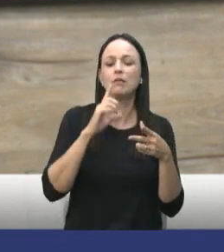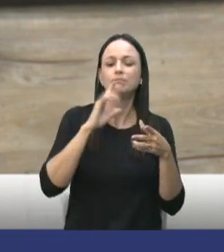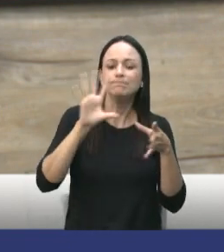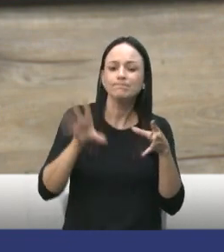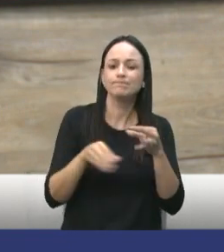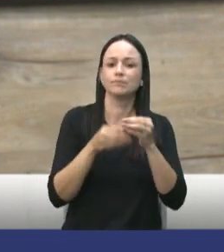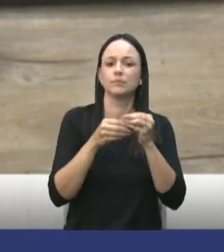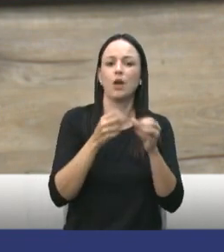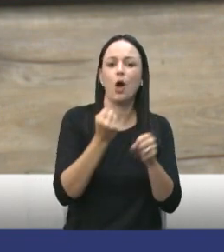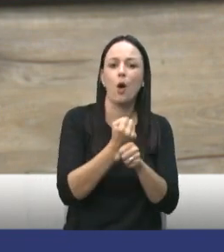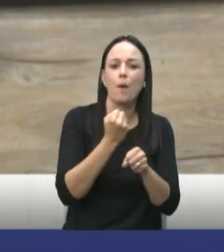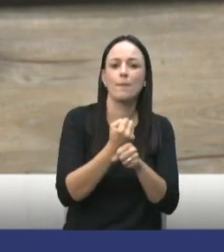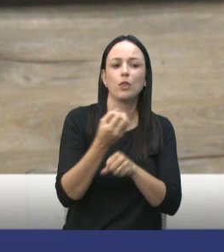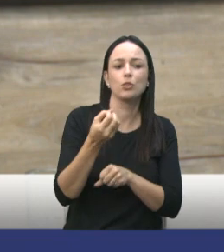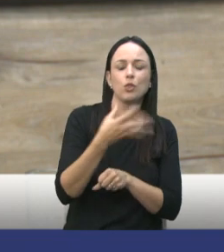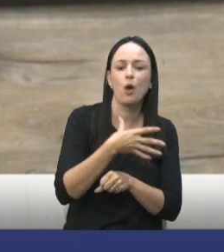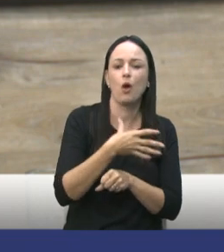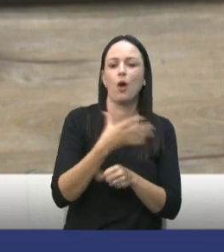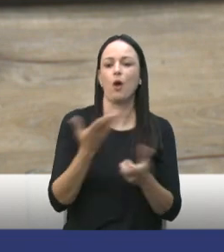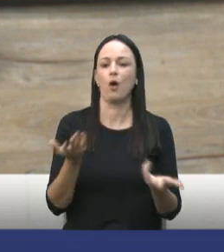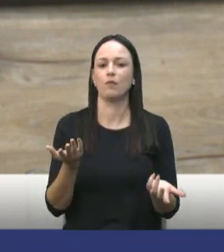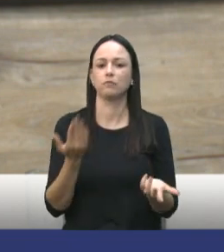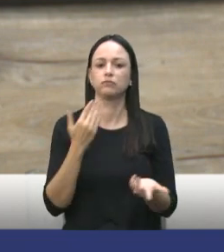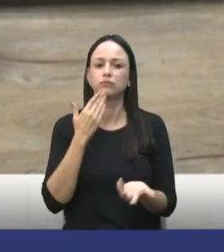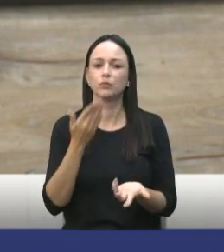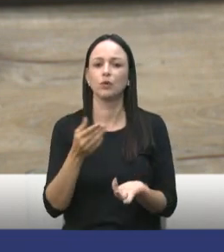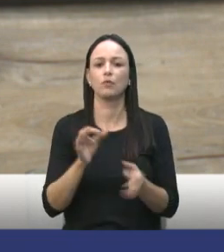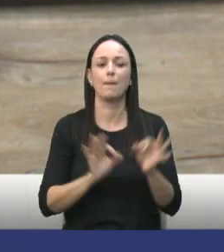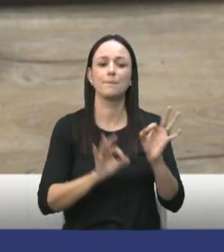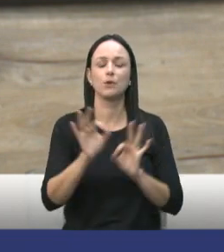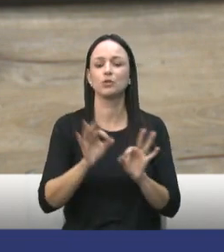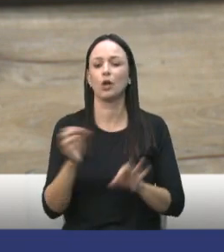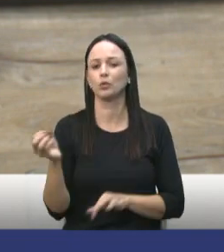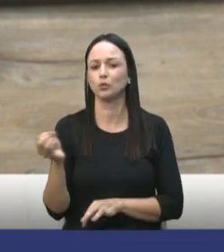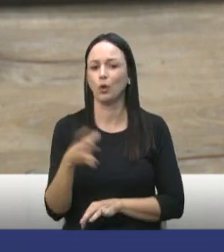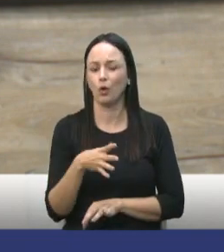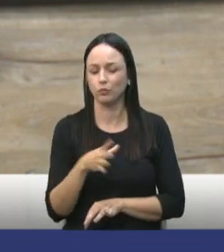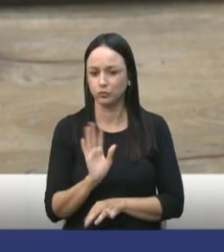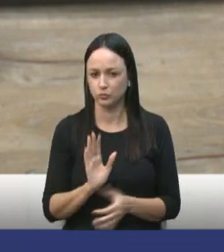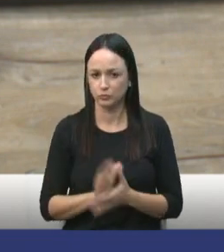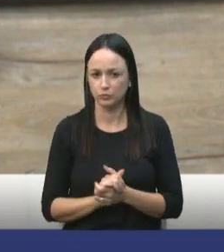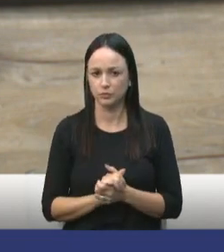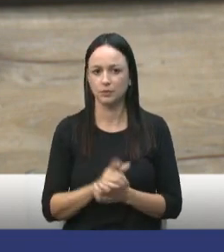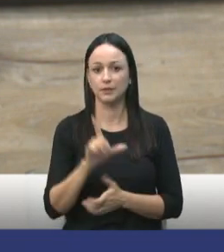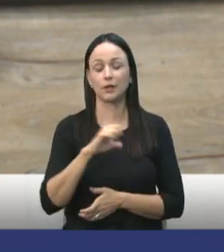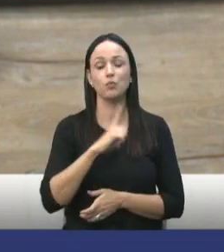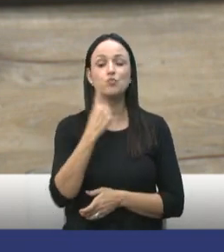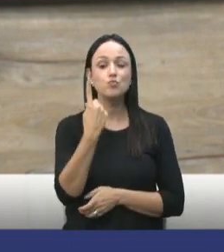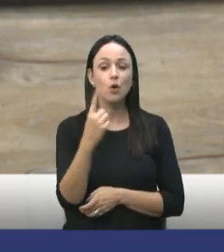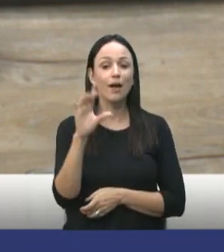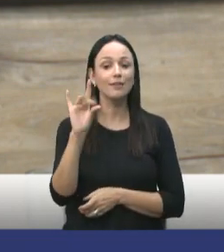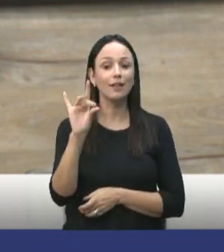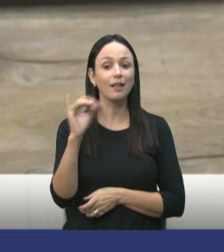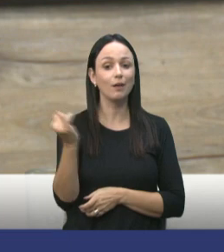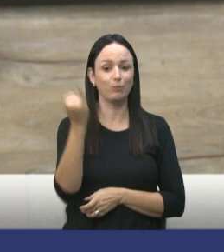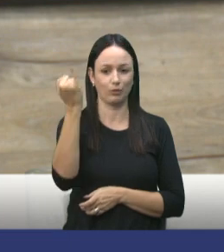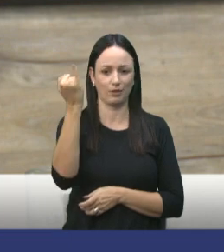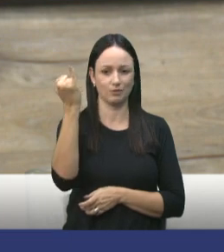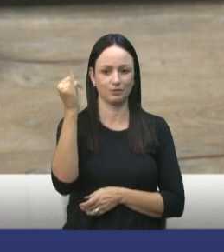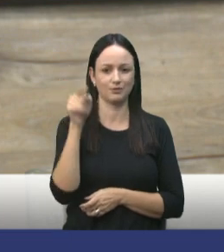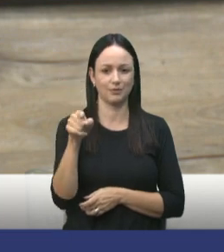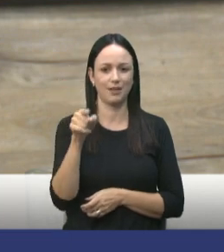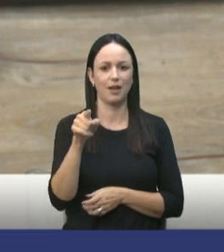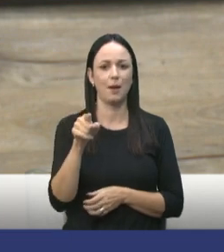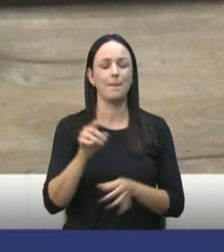obra nova, demanda nova, alocação de projetos novos. Só que aí é um detalhe importante, esses projetos eles